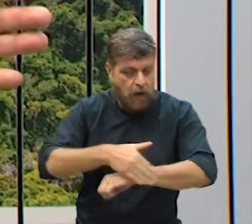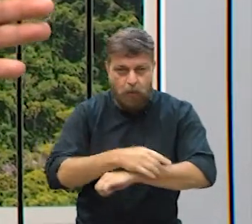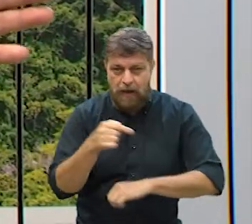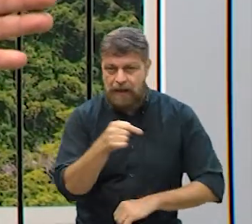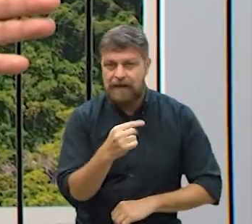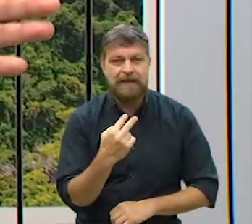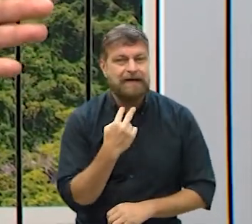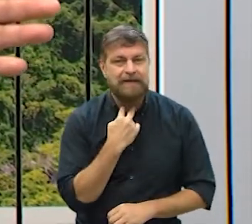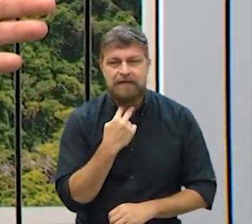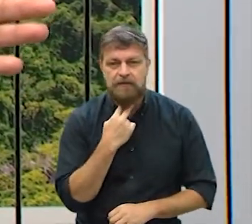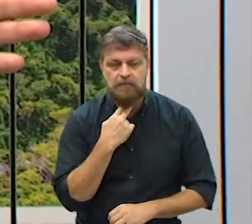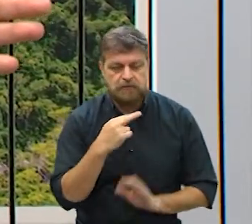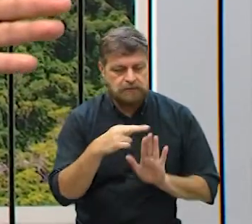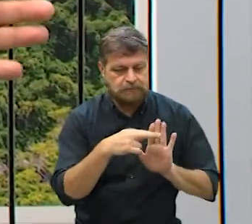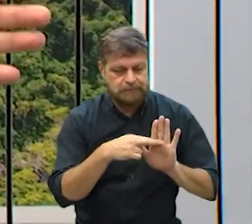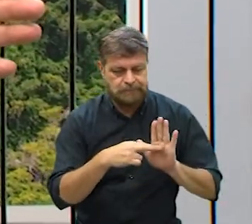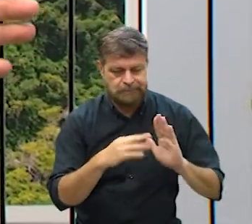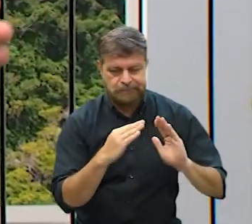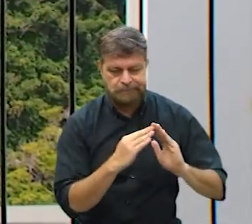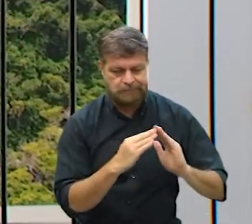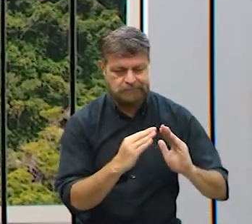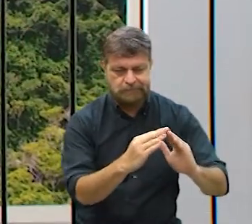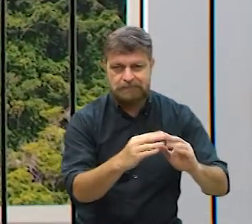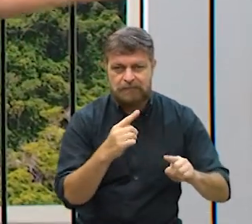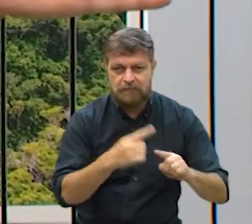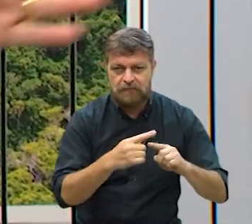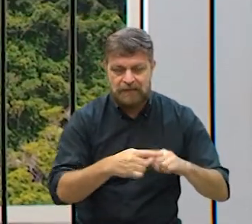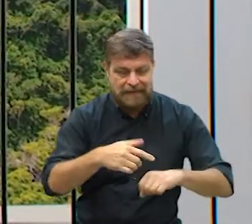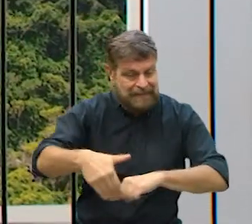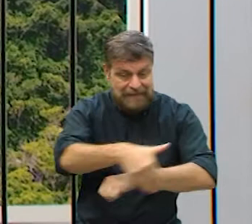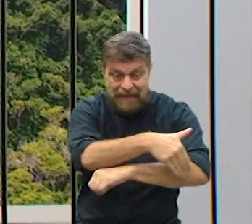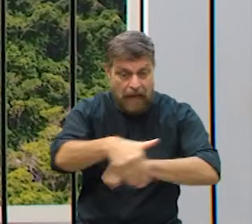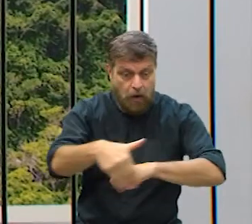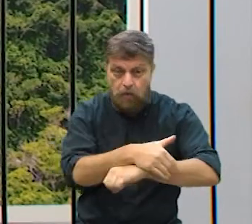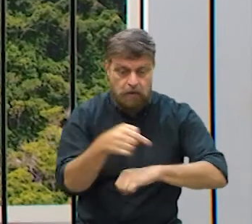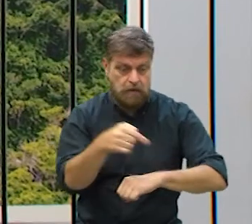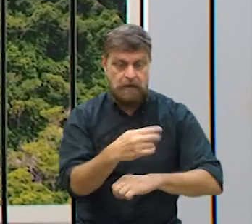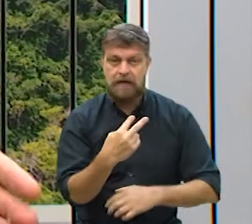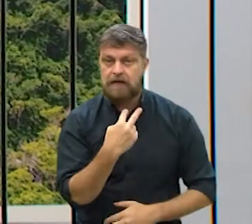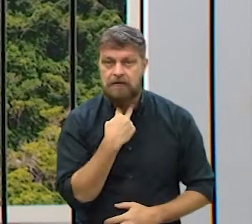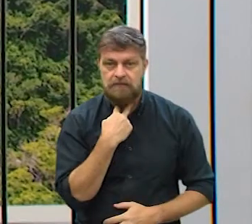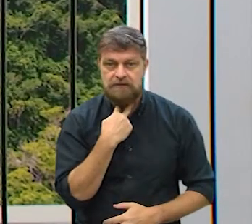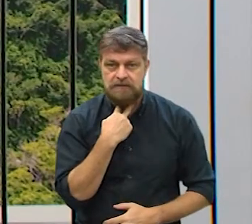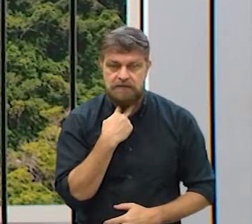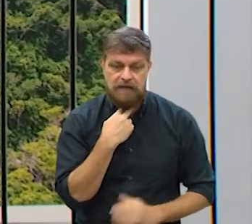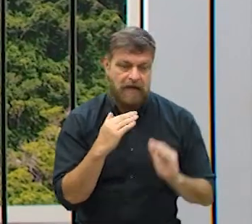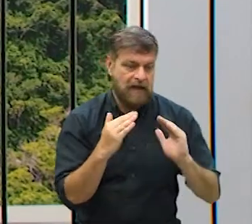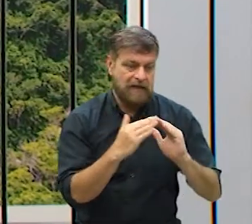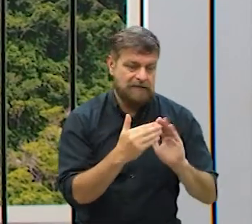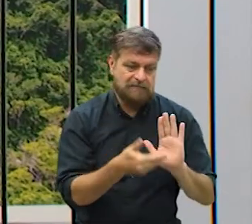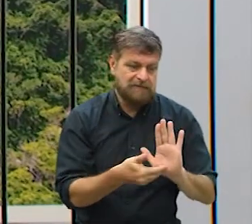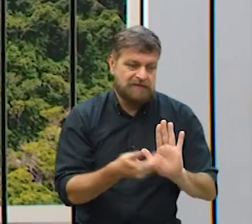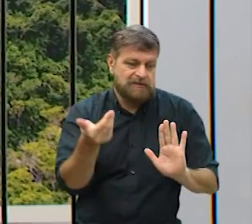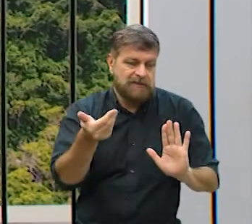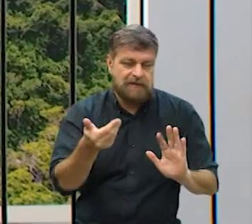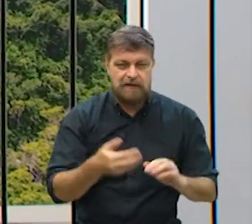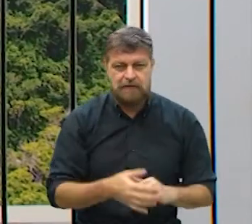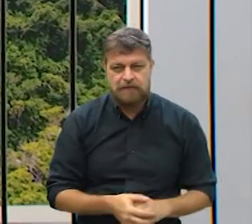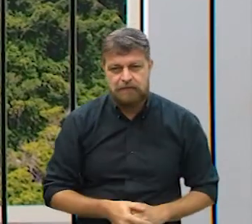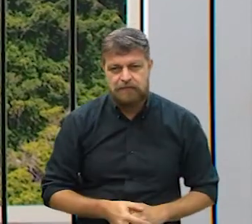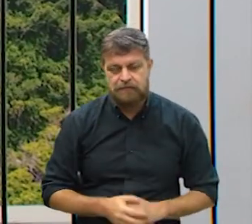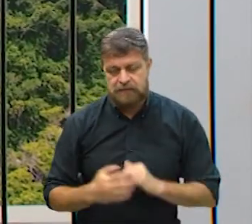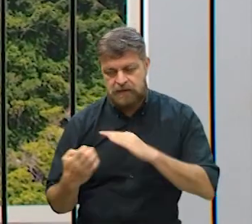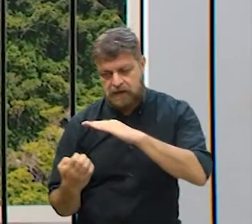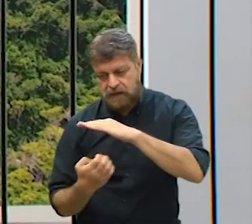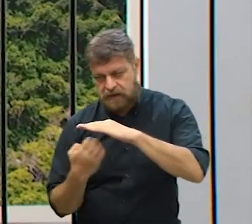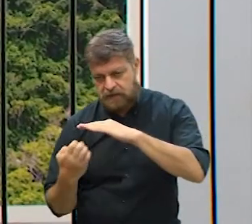podia ser regularizada, casas, porque estava no meio da rua. Então tinha que sair a casa. Então a